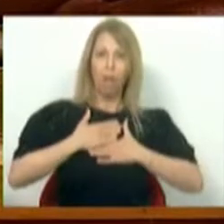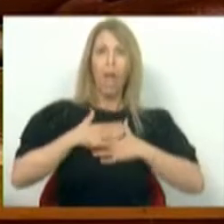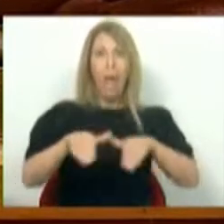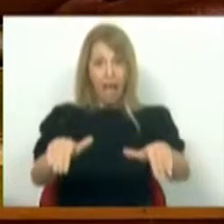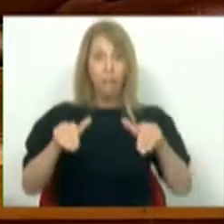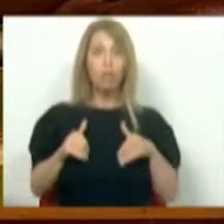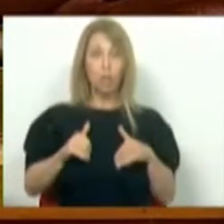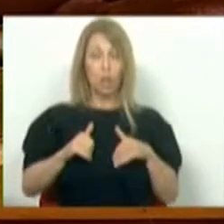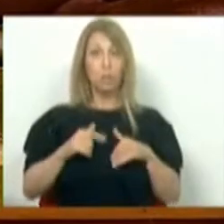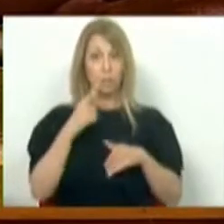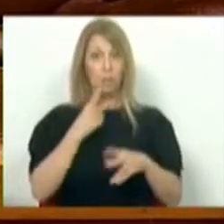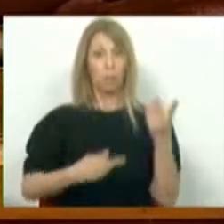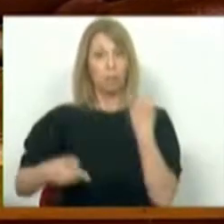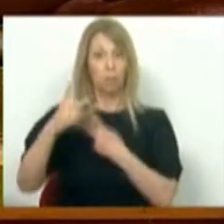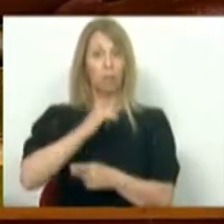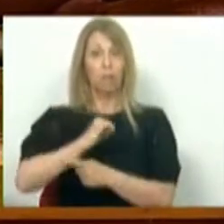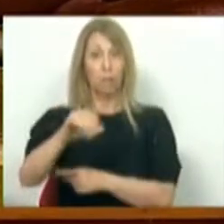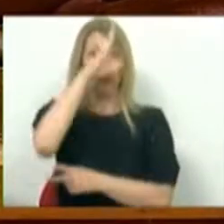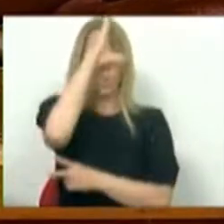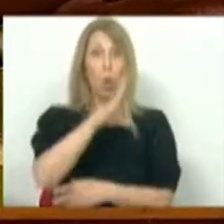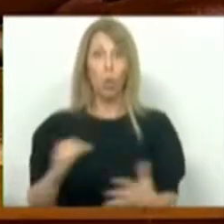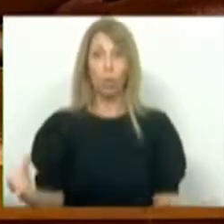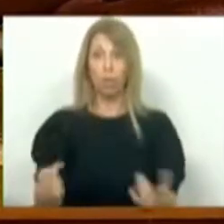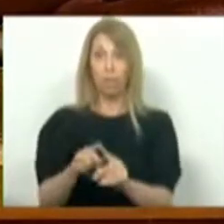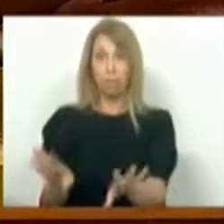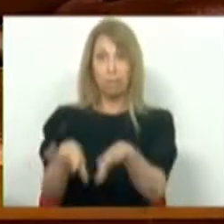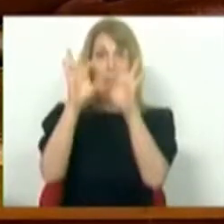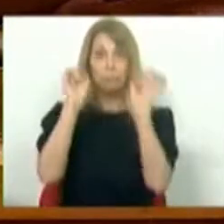sua própria bancada.